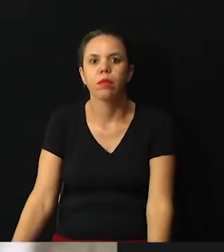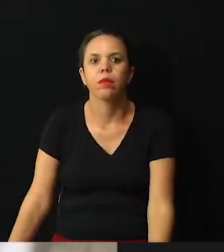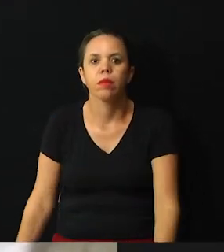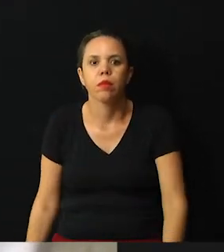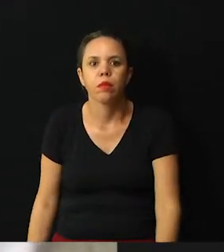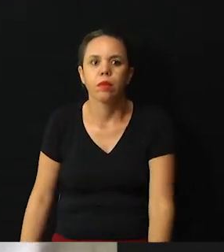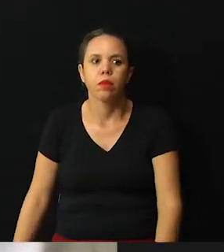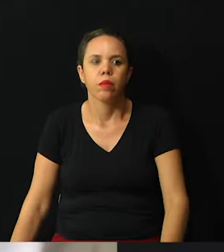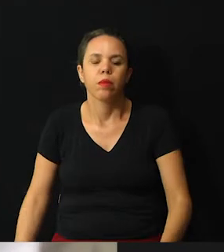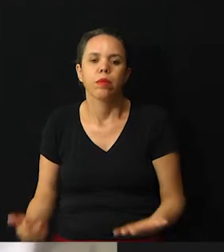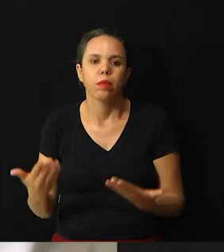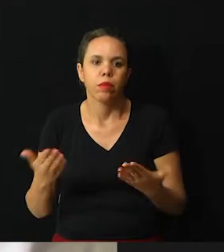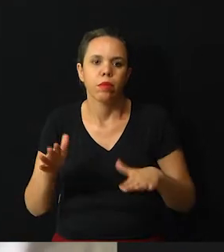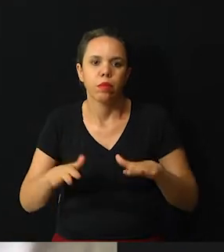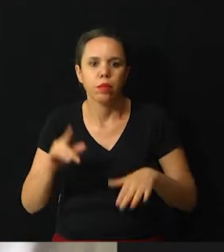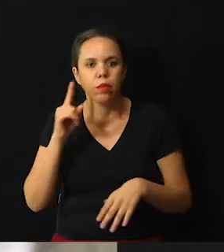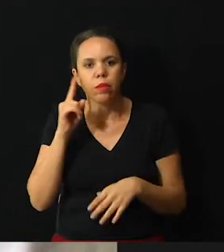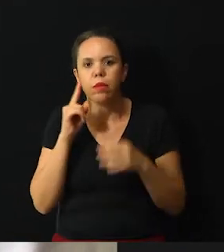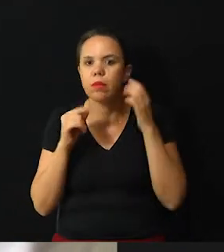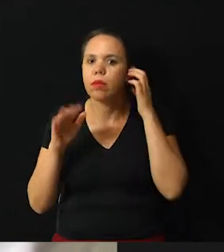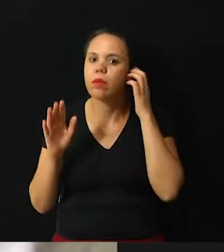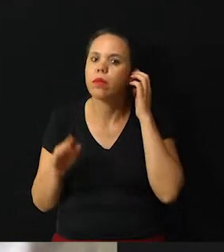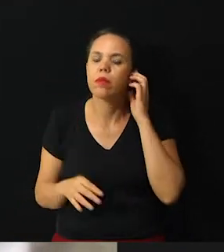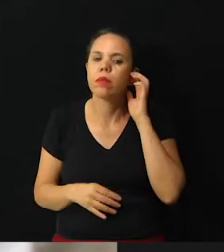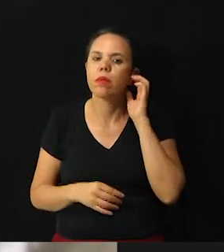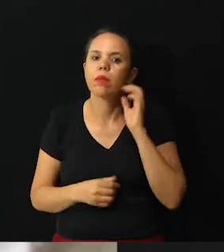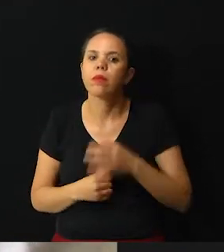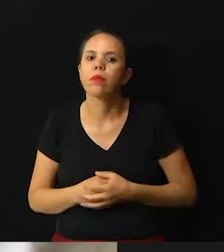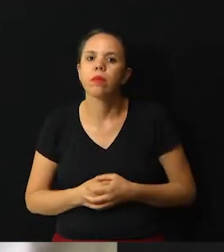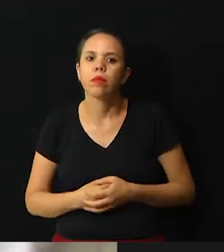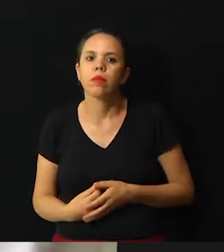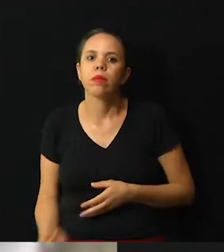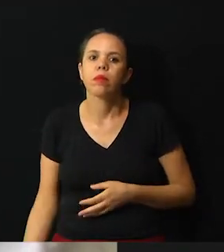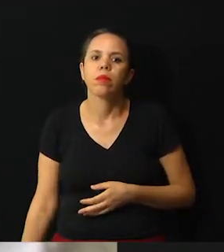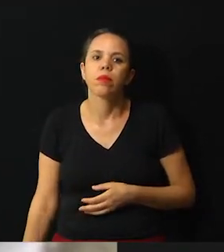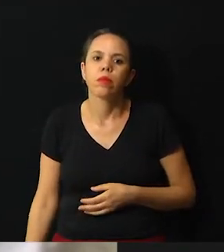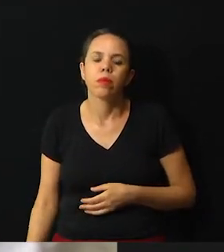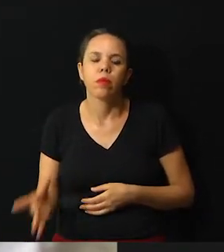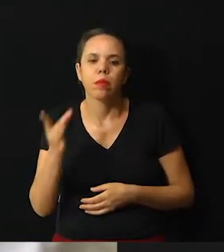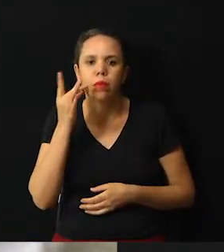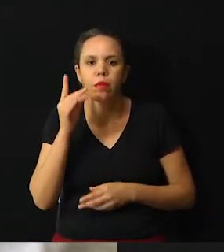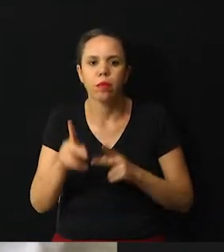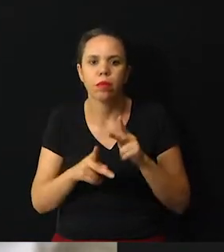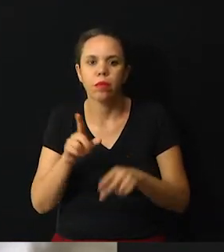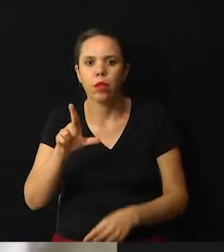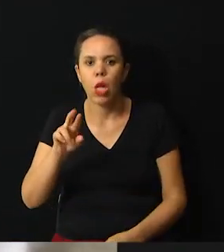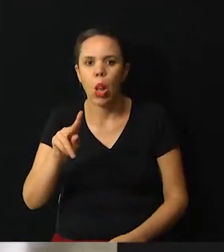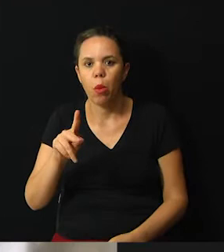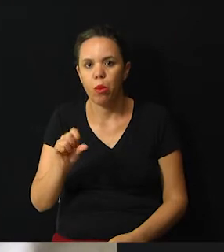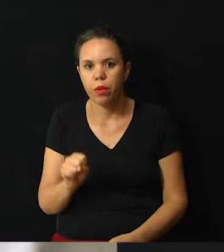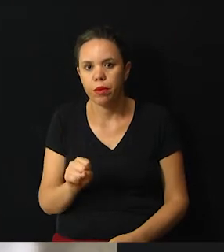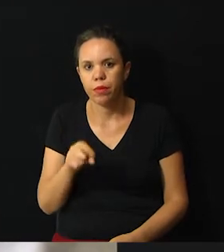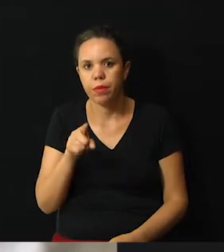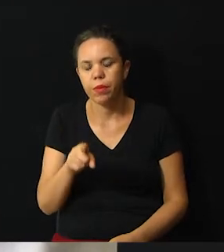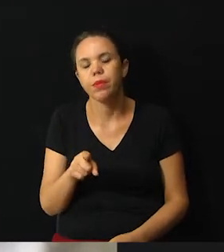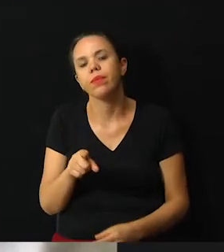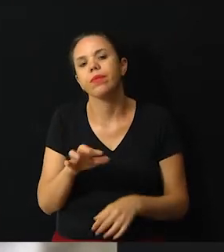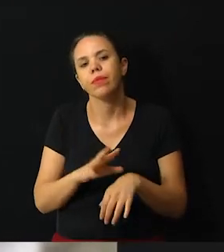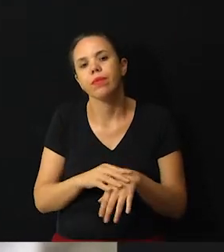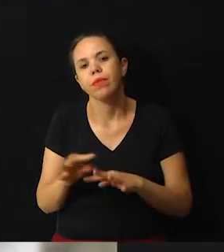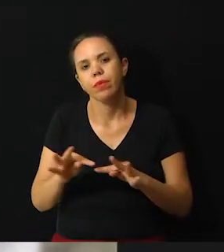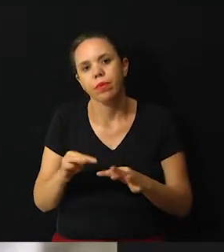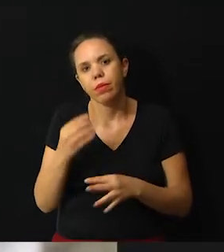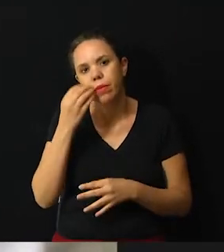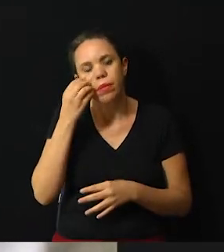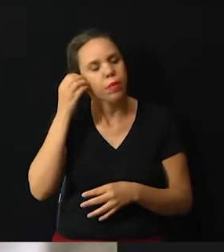fibromialgia muitas vezes todo dia, né? Muito mais presente do que o paciente com lúpus. E você, com a fibromialgia